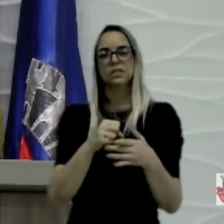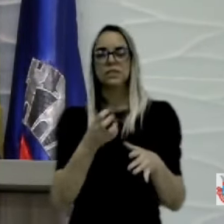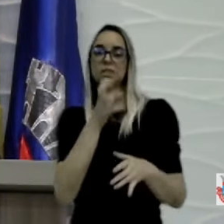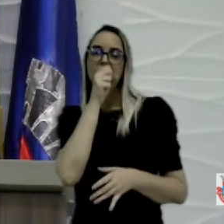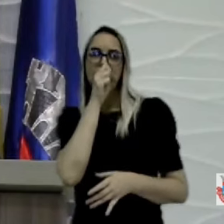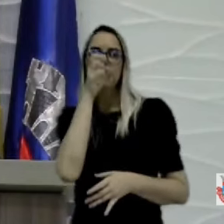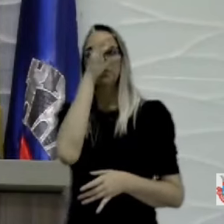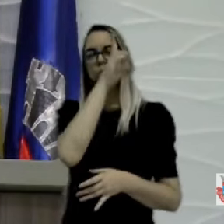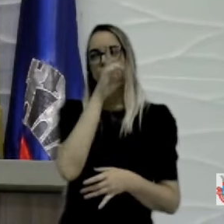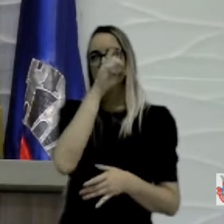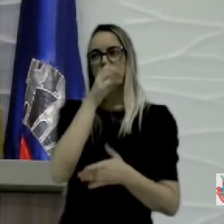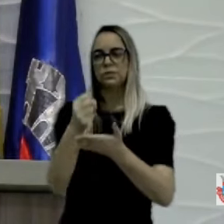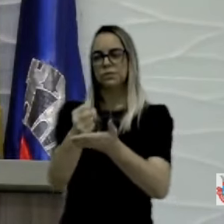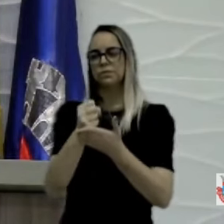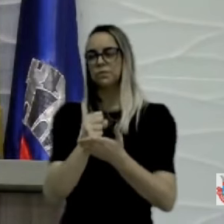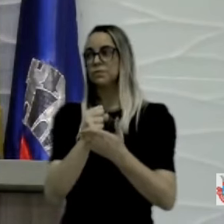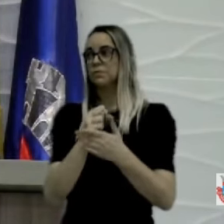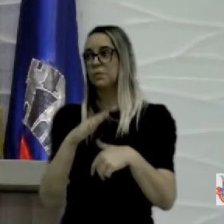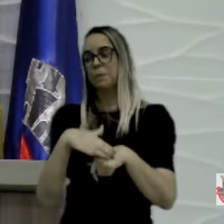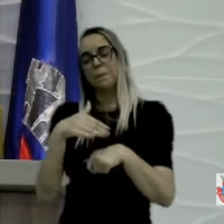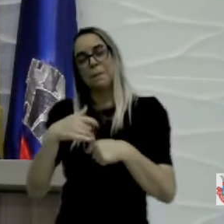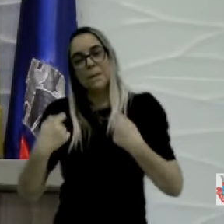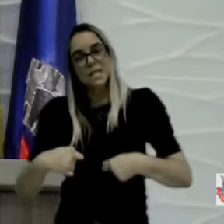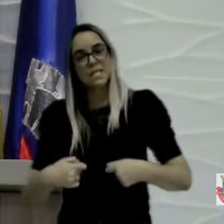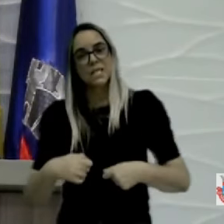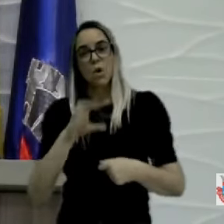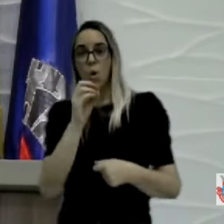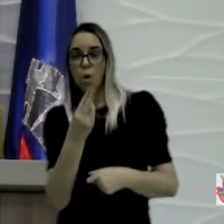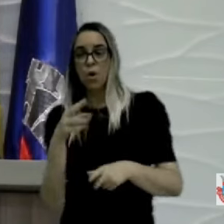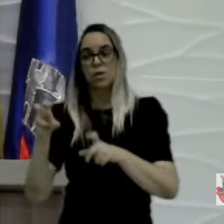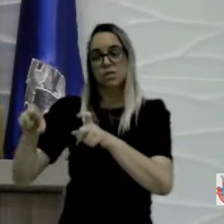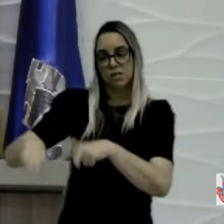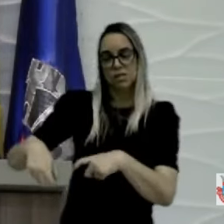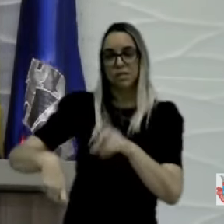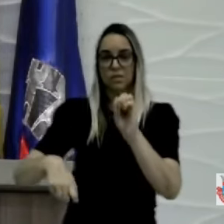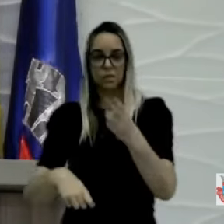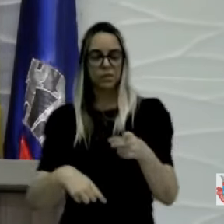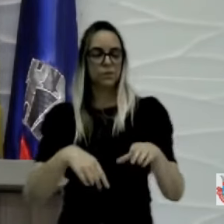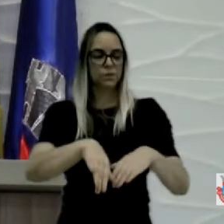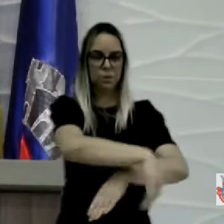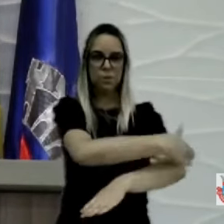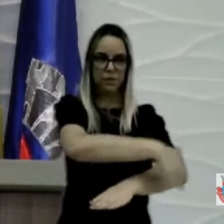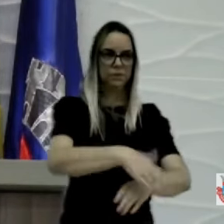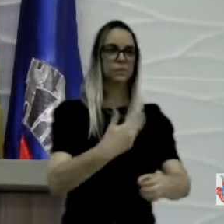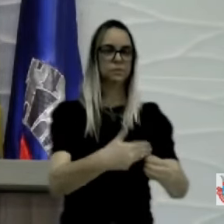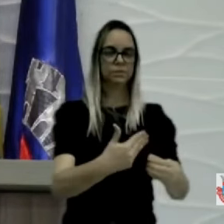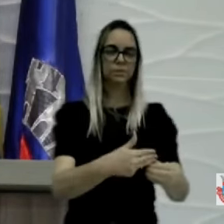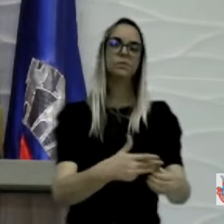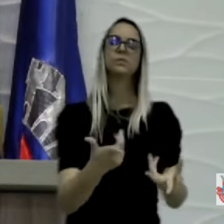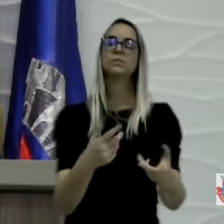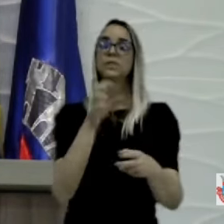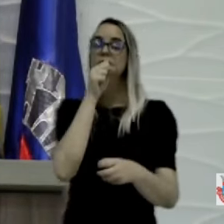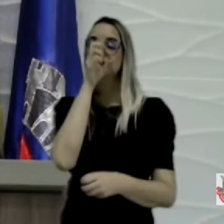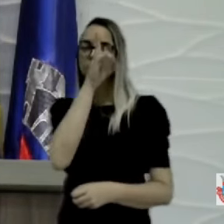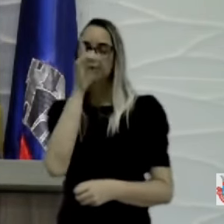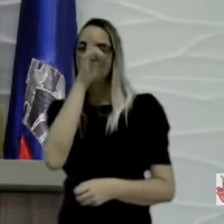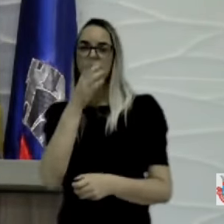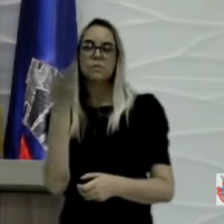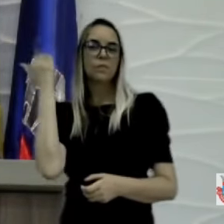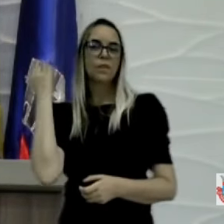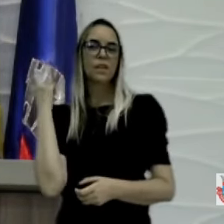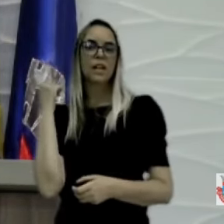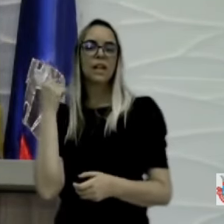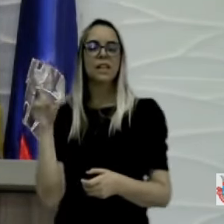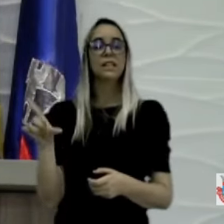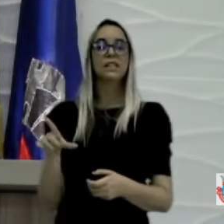ajudar aqueles que mais precisam, seja na zona rural, seja na zona urbana, como no último final de semana, fazendo a limpeza ali do